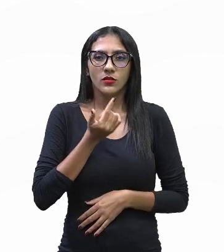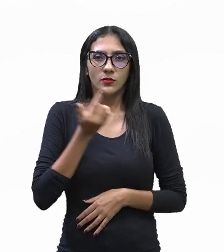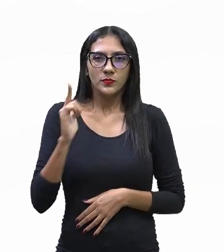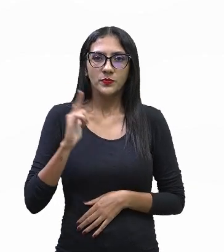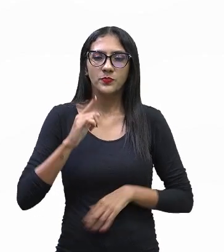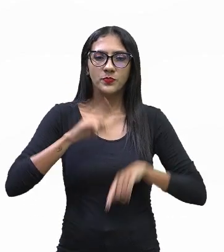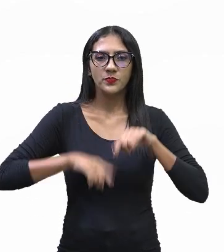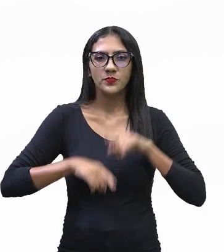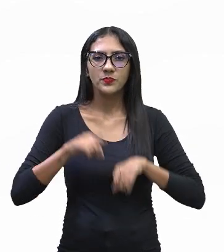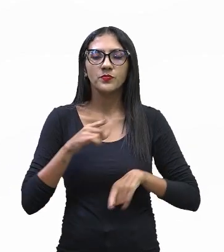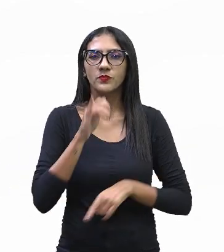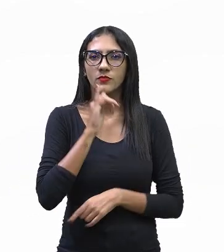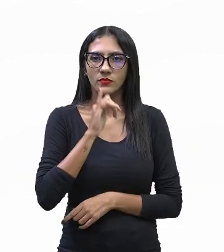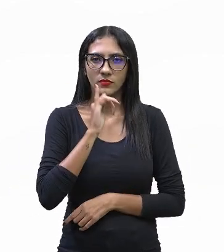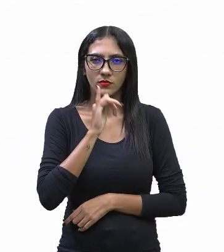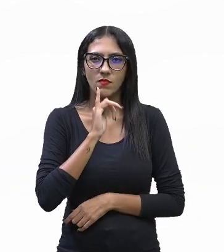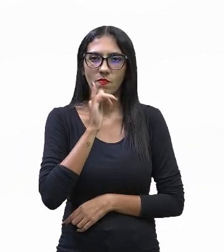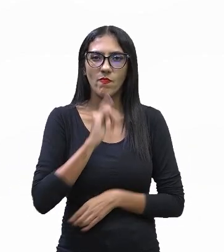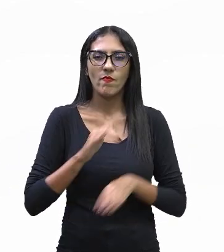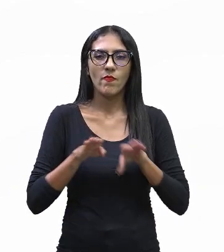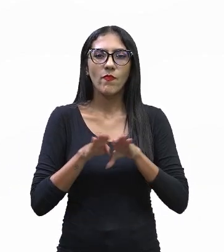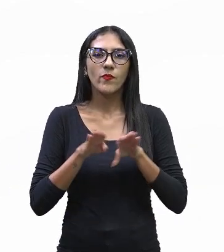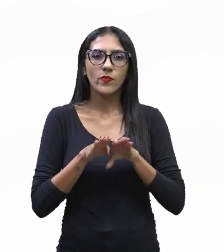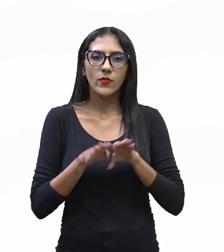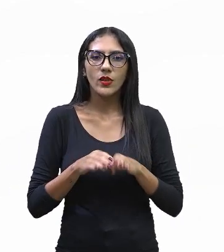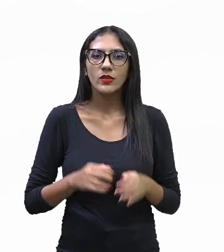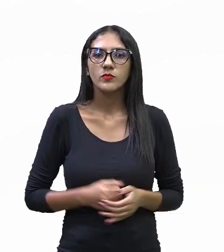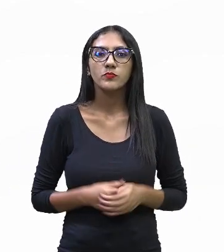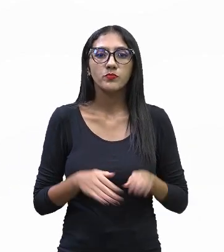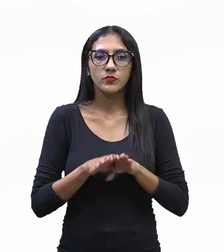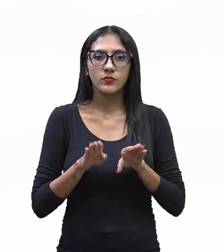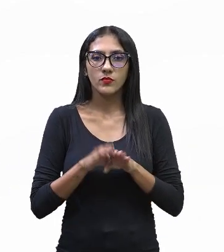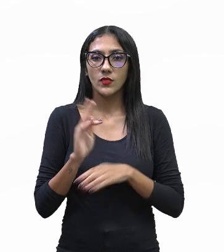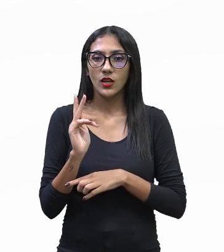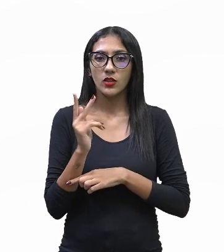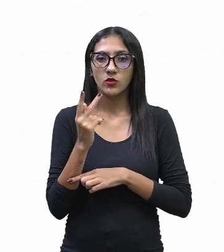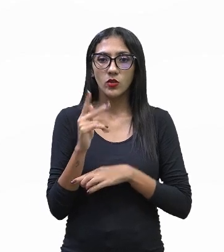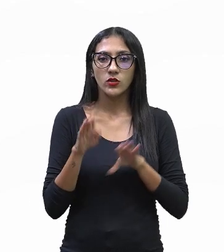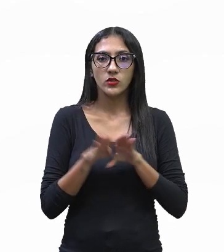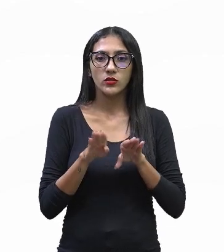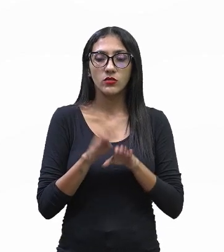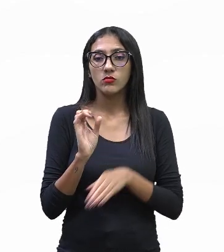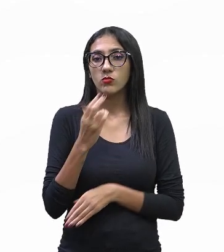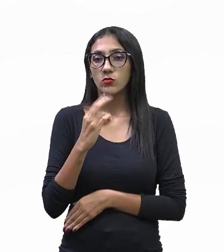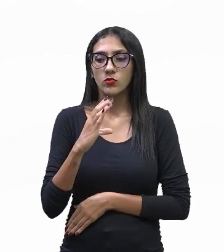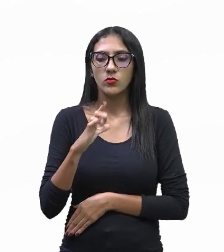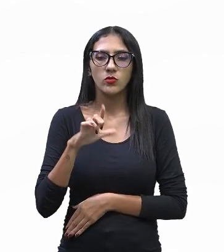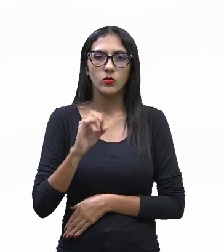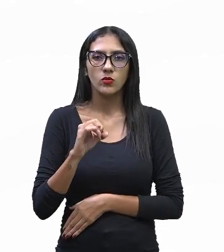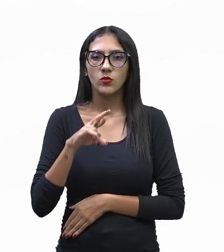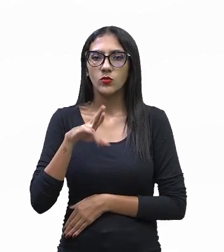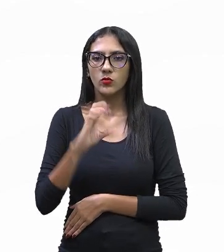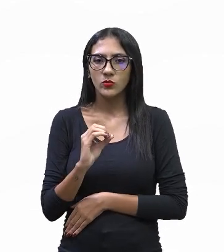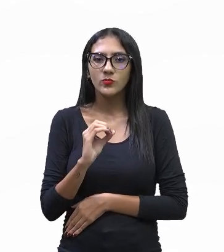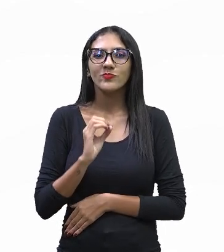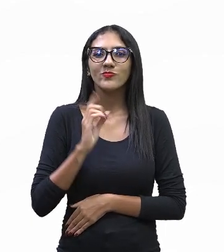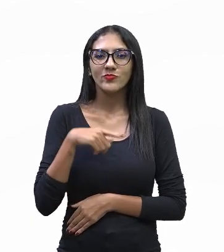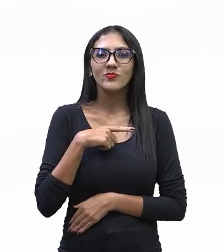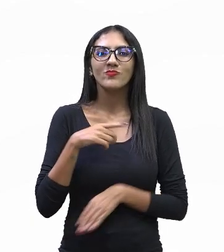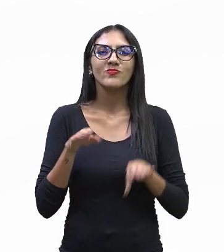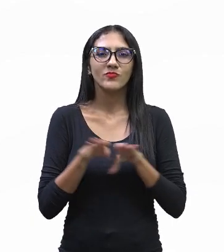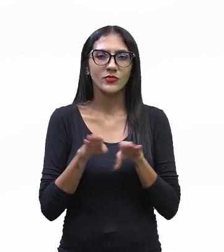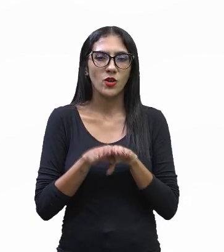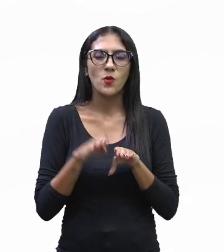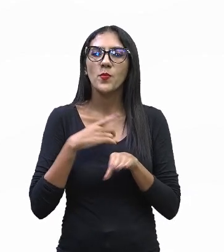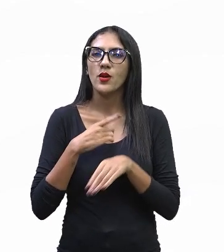o hidrogênio gasoso e o cloro também, né, duas substâncias no estado elementar. Elas são também